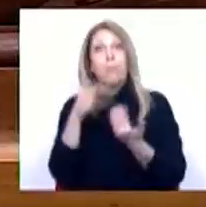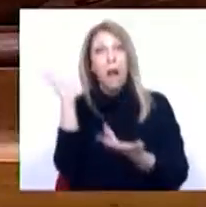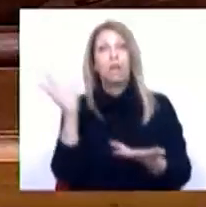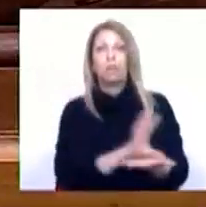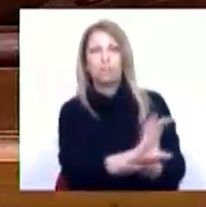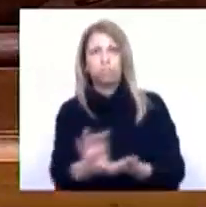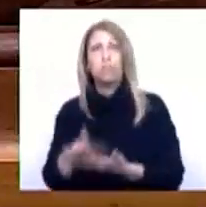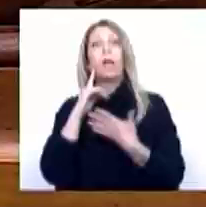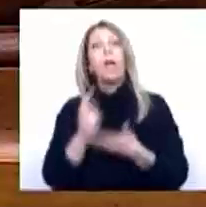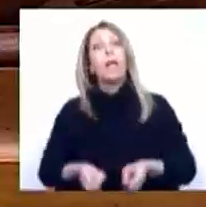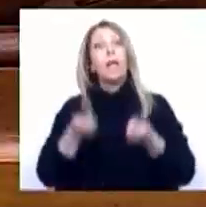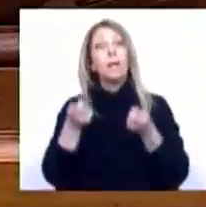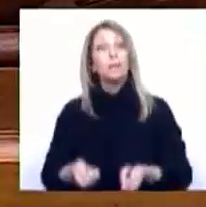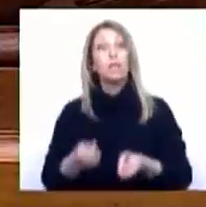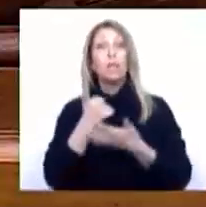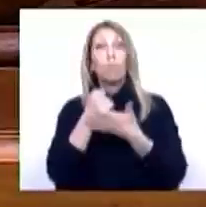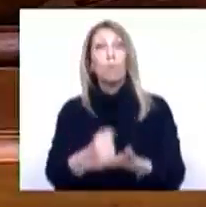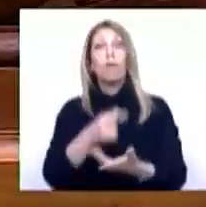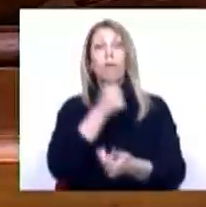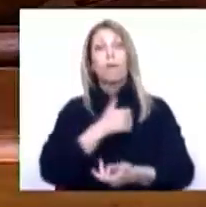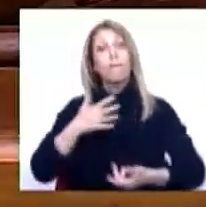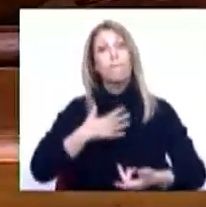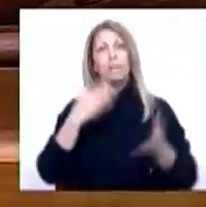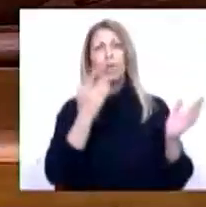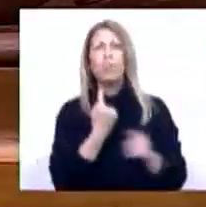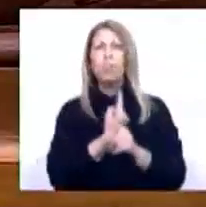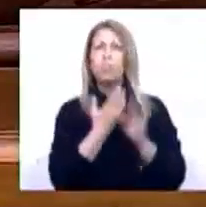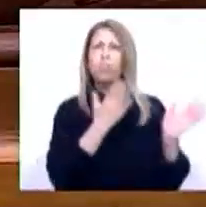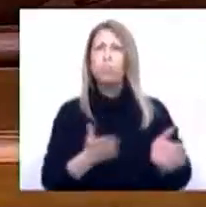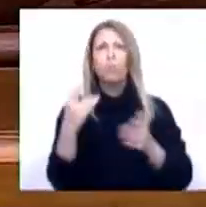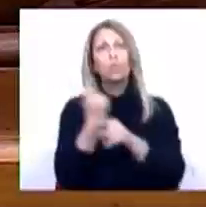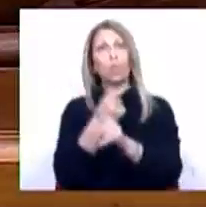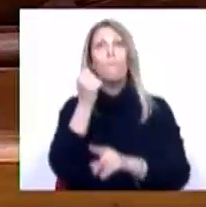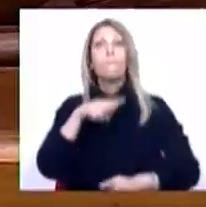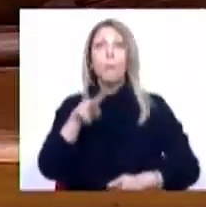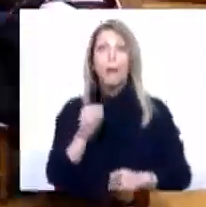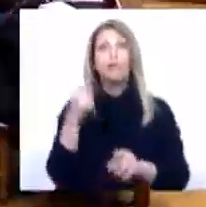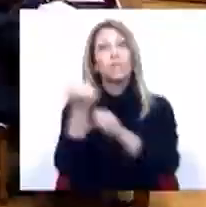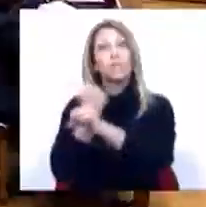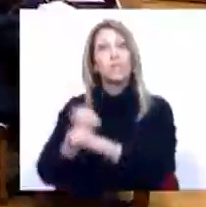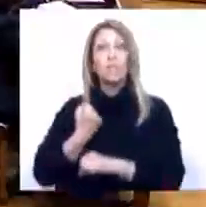estimulando as empresas que produzem bens e prestam serviços competitivos no mercado global.